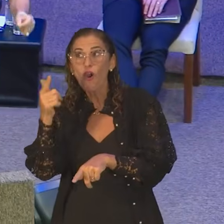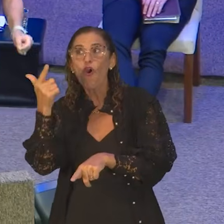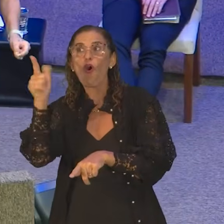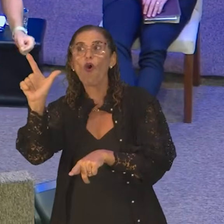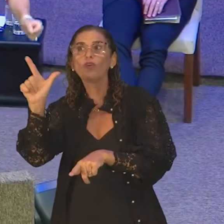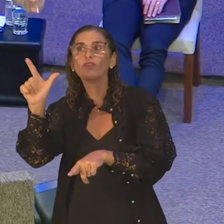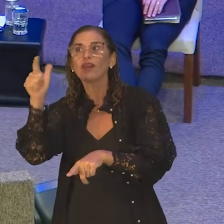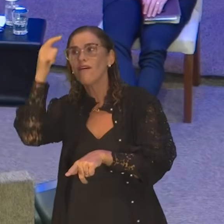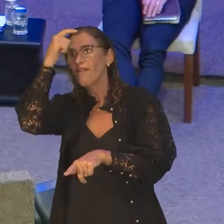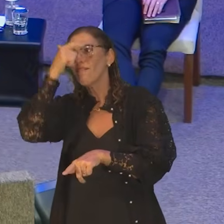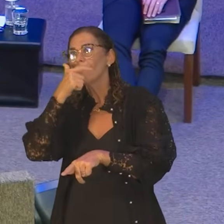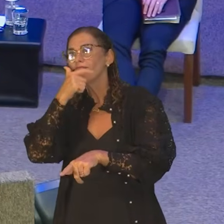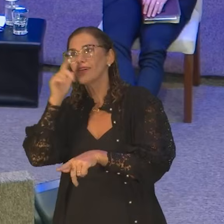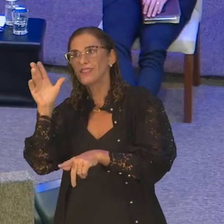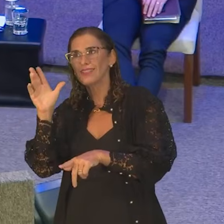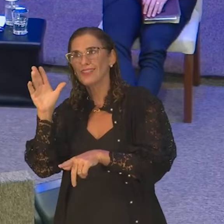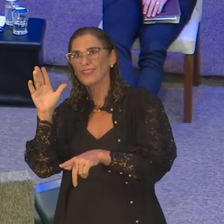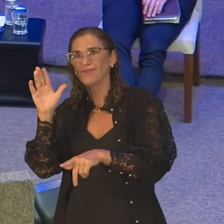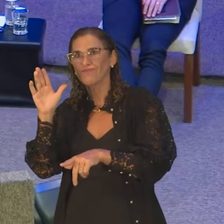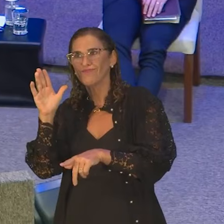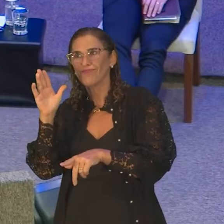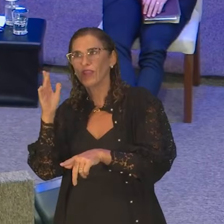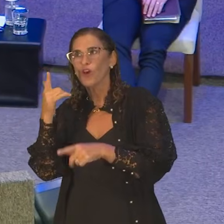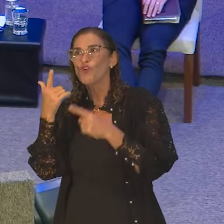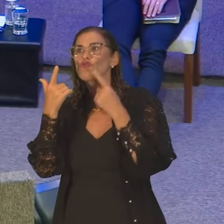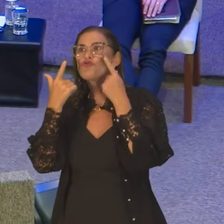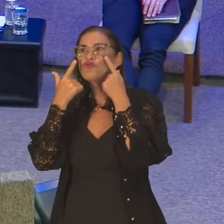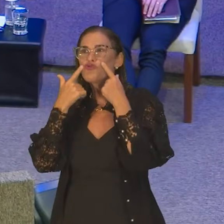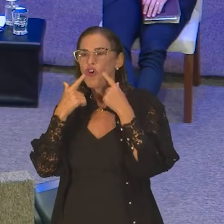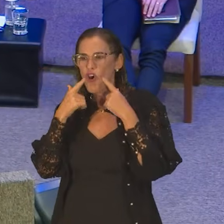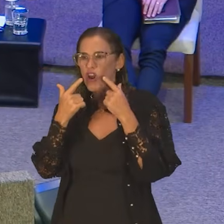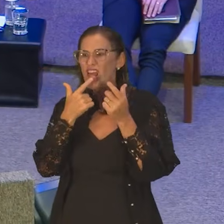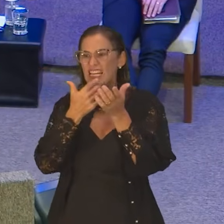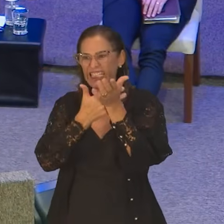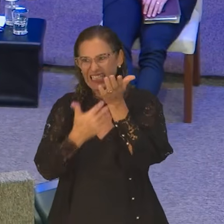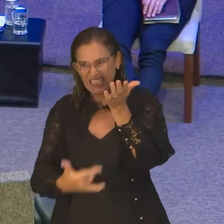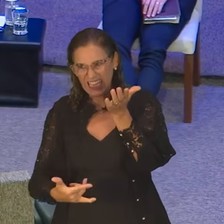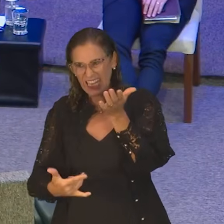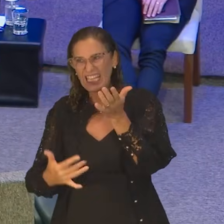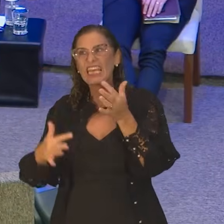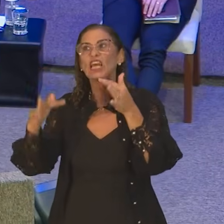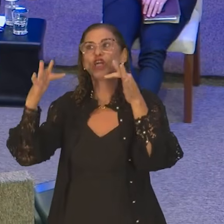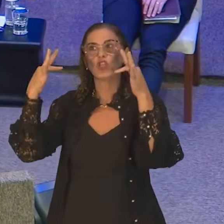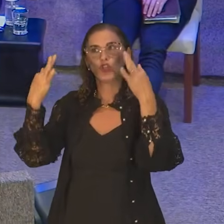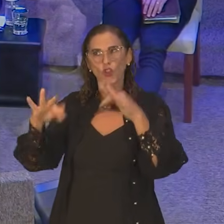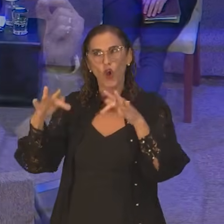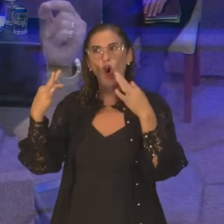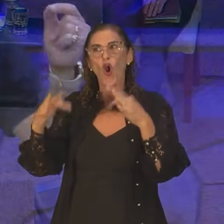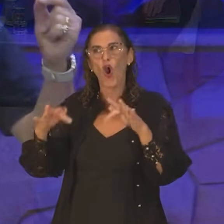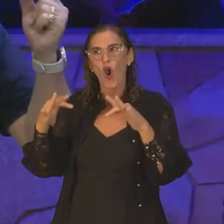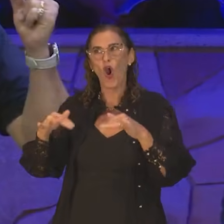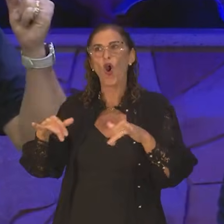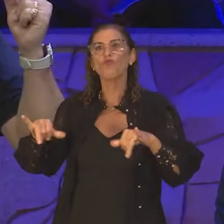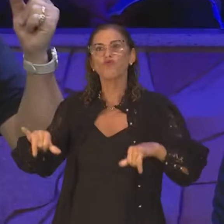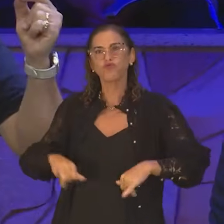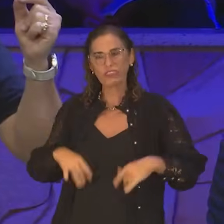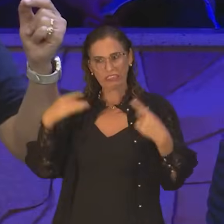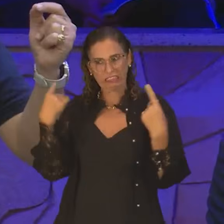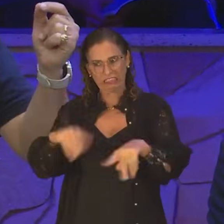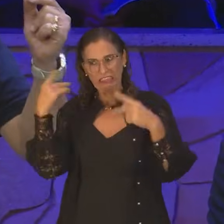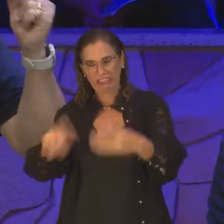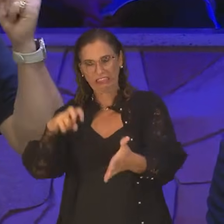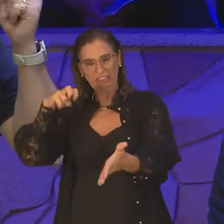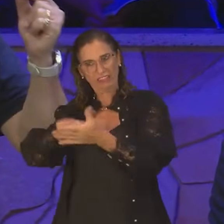lado. O choro, sangue, dor, tortura,